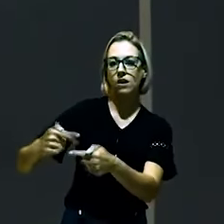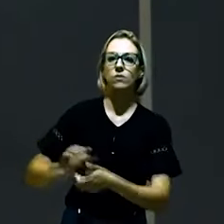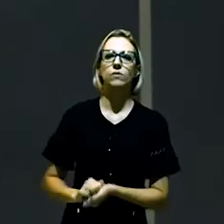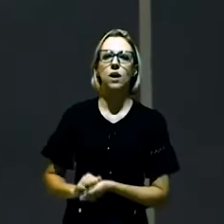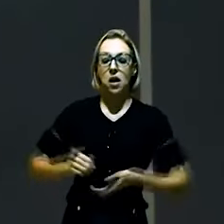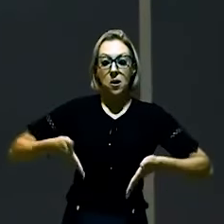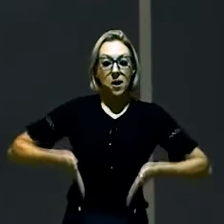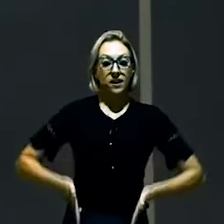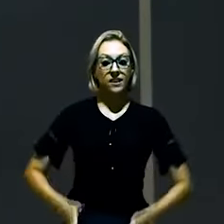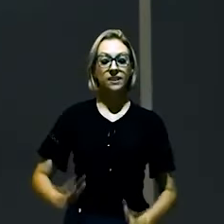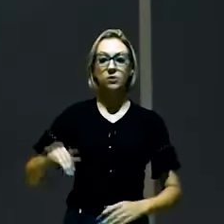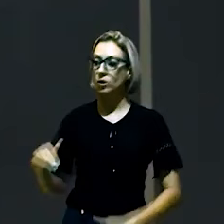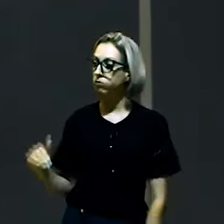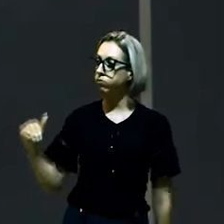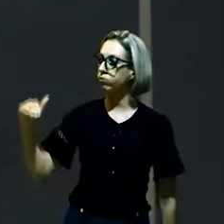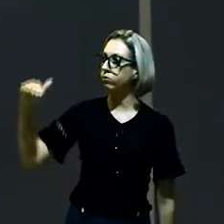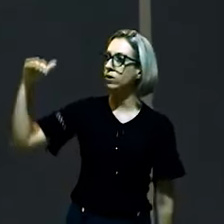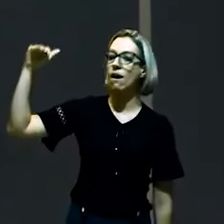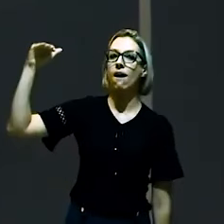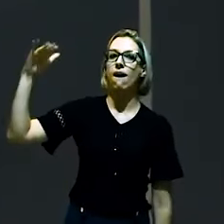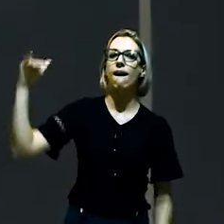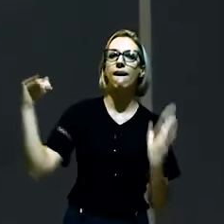O seu filho que o sucedeu.